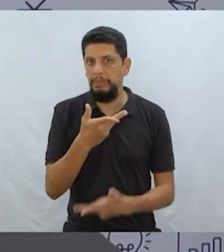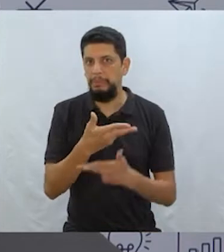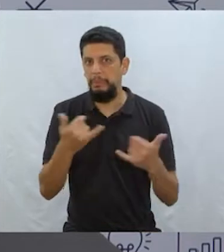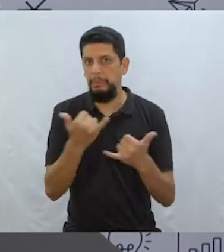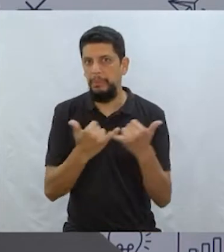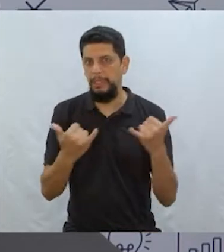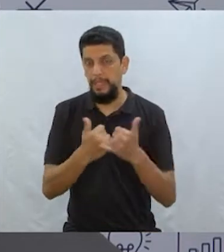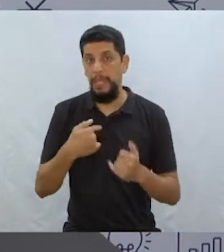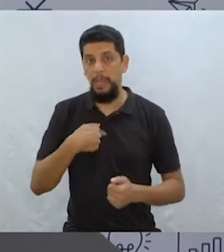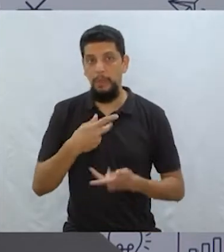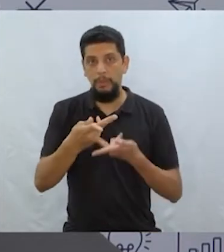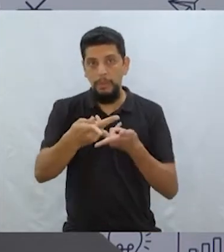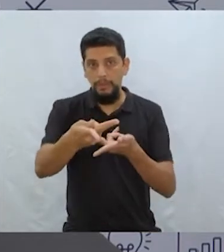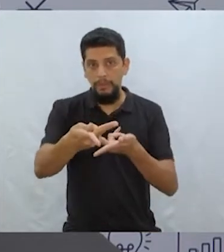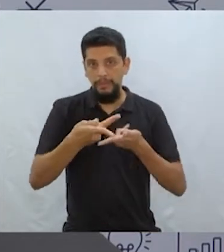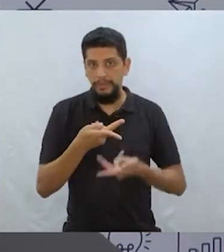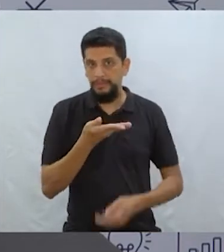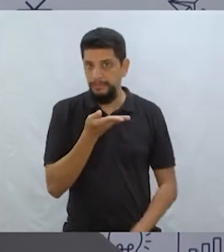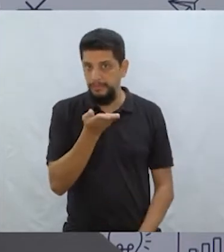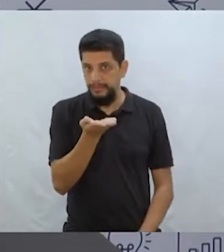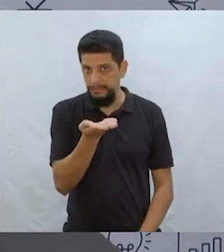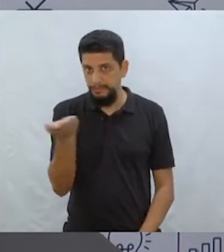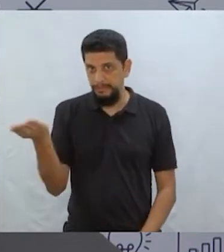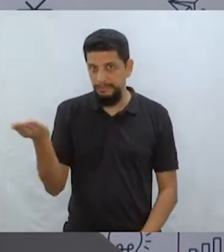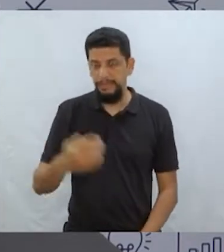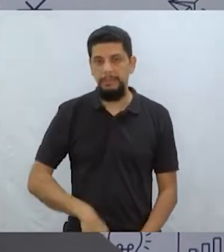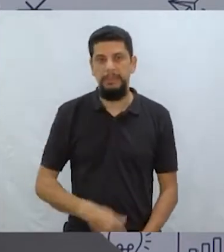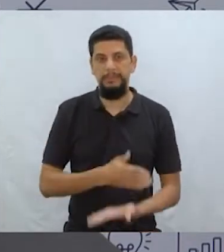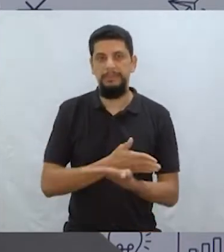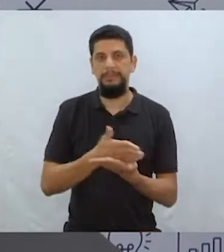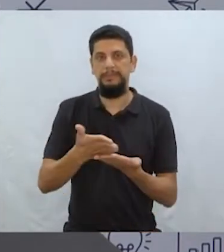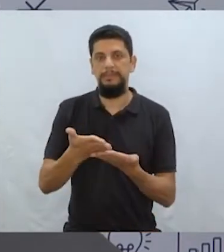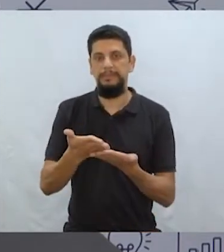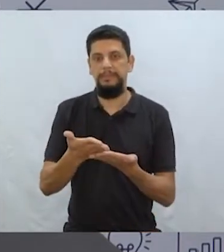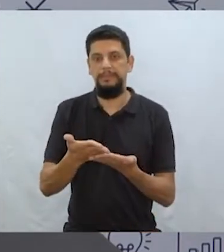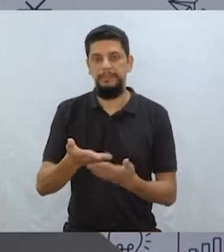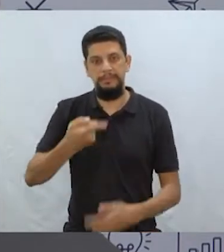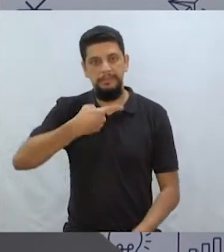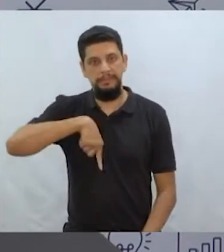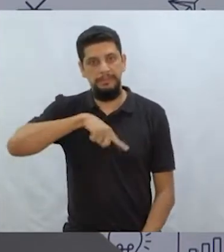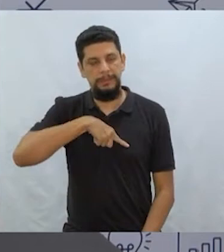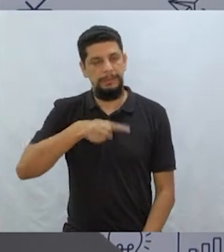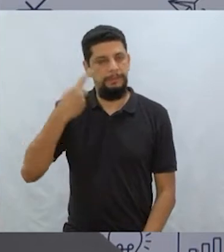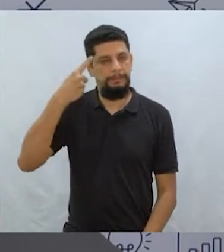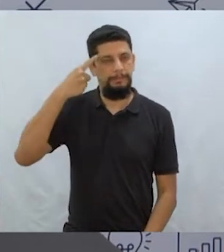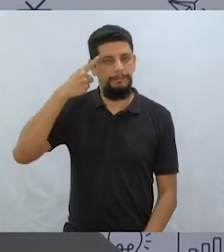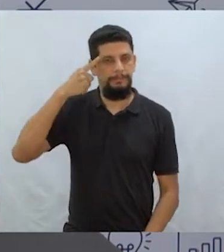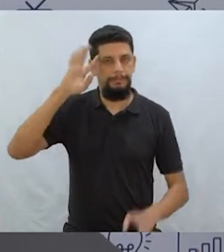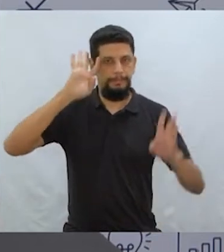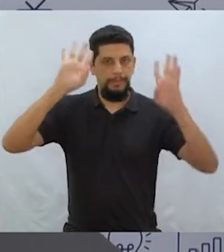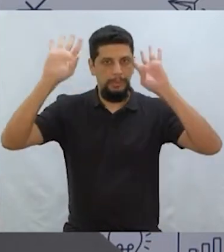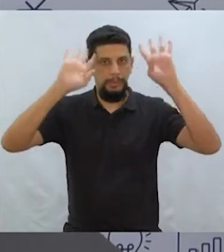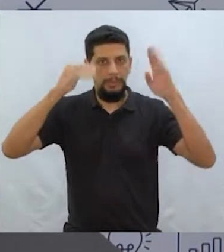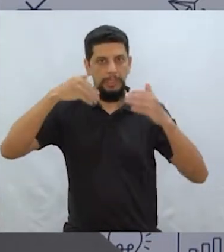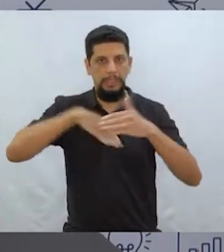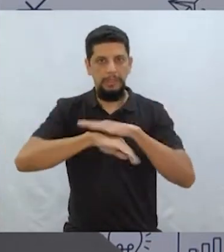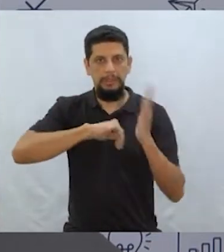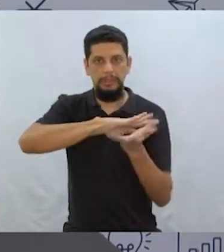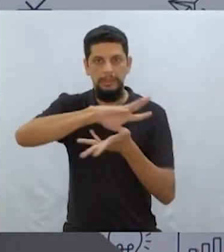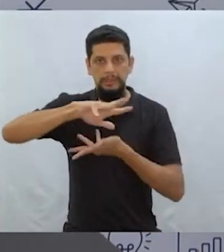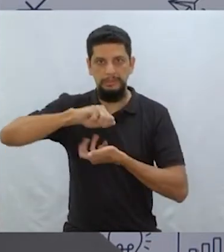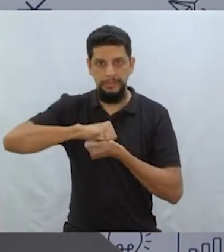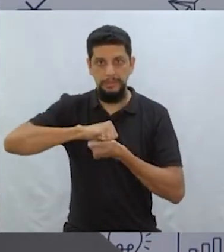parecido então eu convido você para nós iniciarmos os nossos pensamentos e